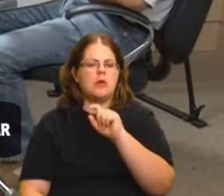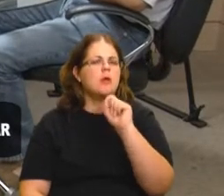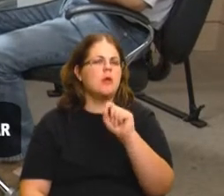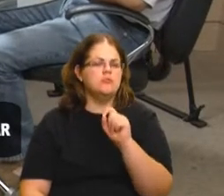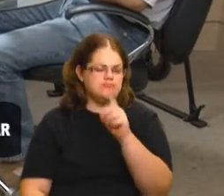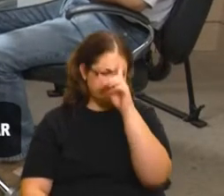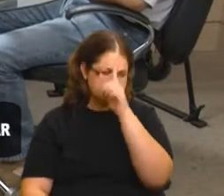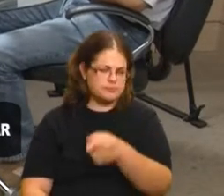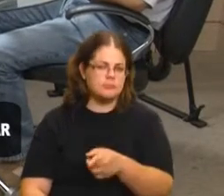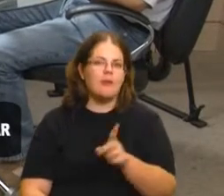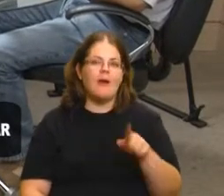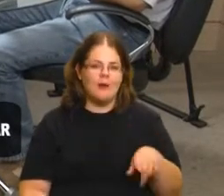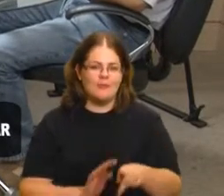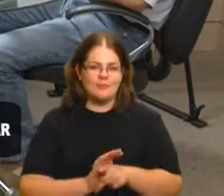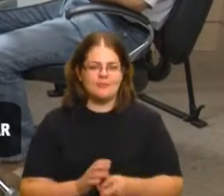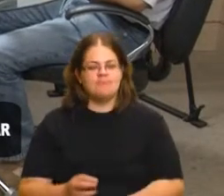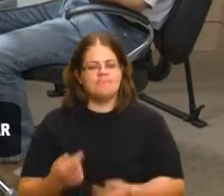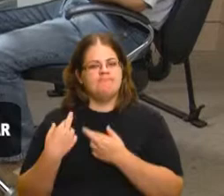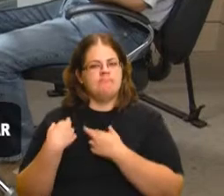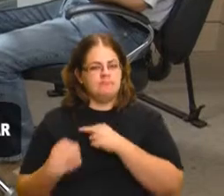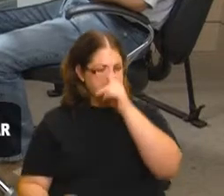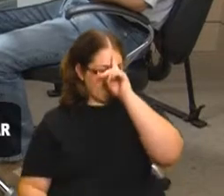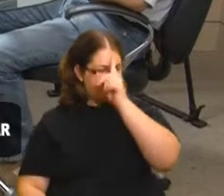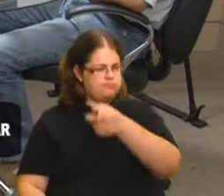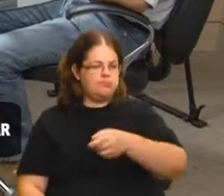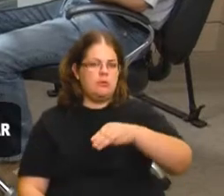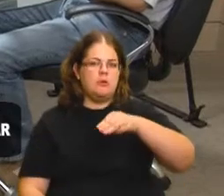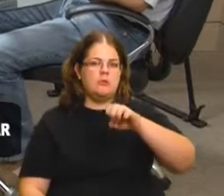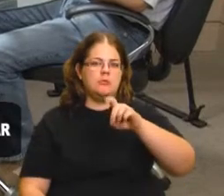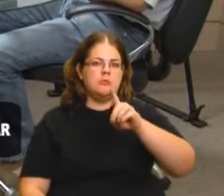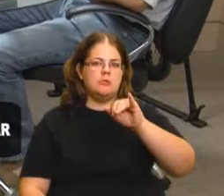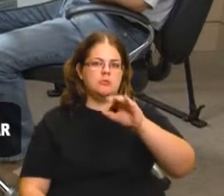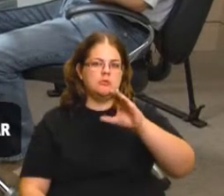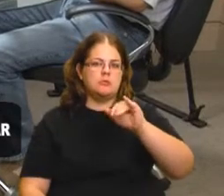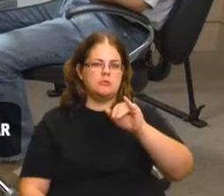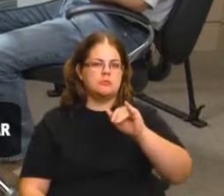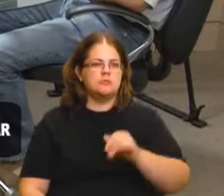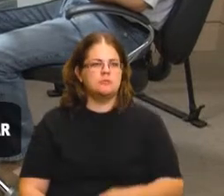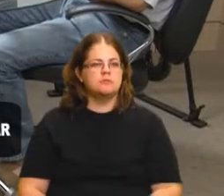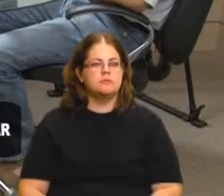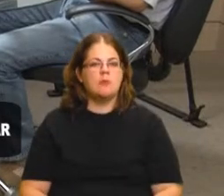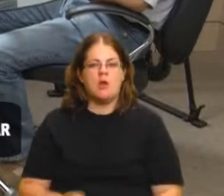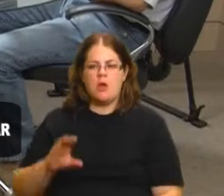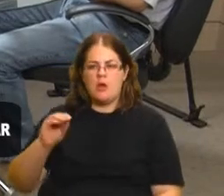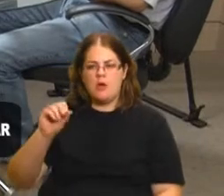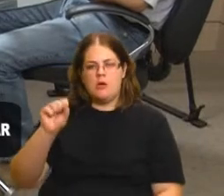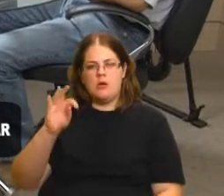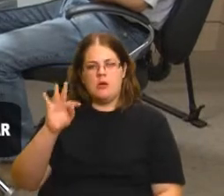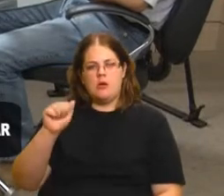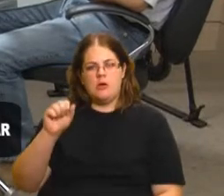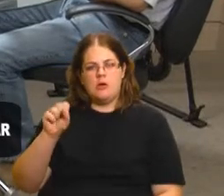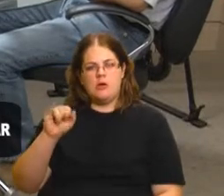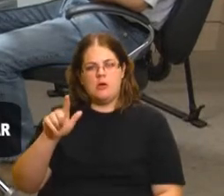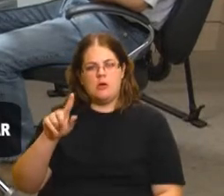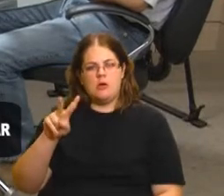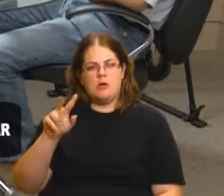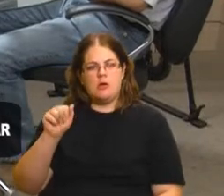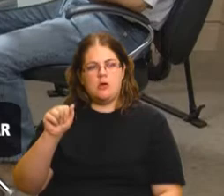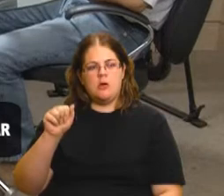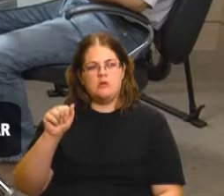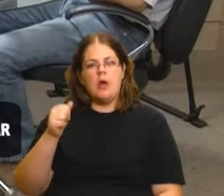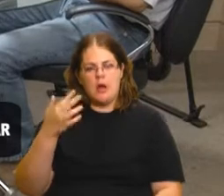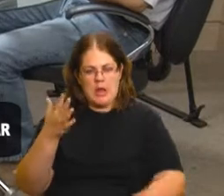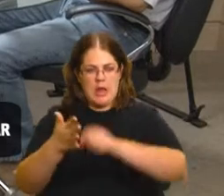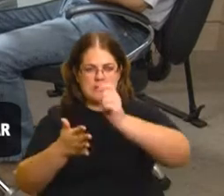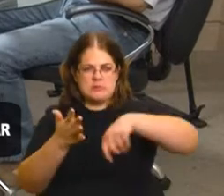Não. Quem foi? Foi Médici, não tem a mínima. Foi Médici. O Bagiense Médici. Quer dizer, o Costa Silva, eu nem me lembrar que tivesse